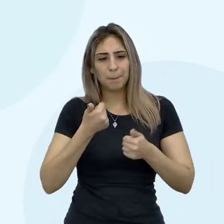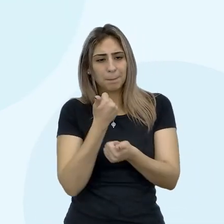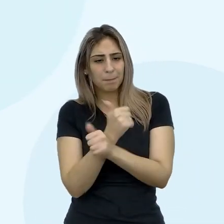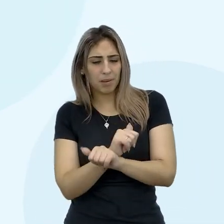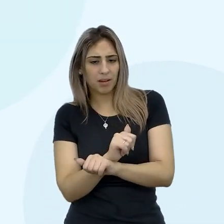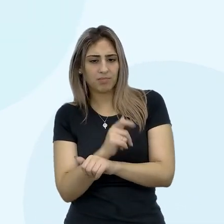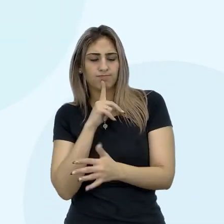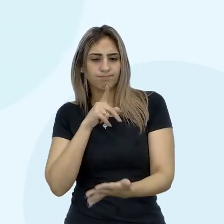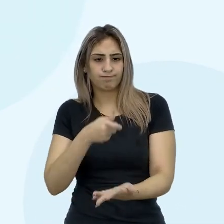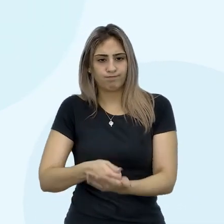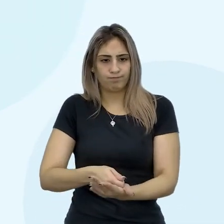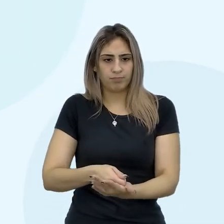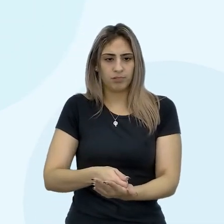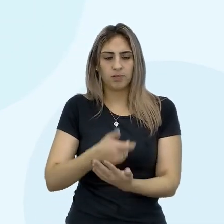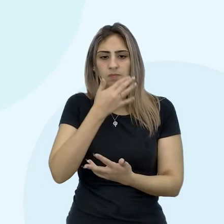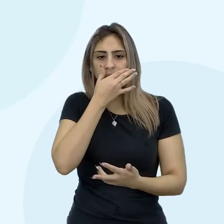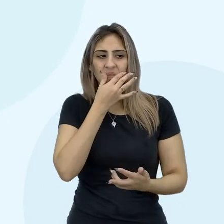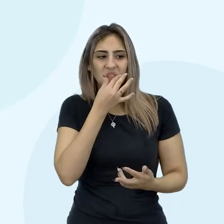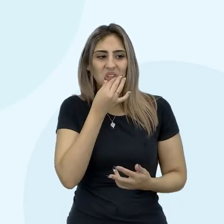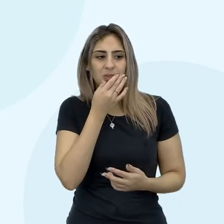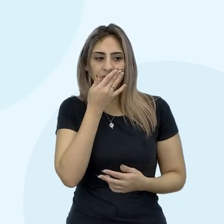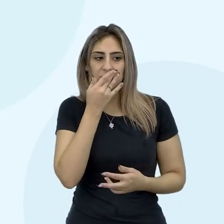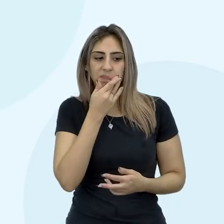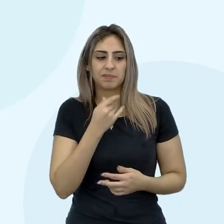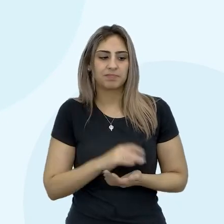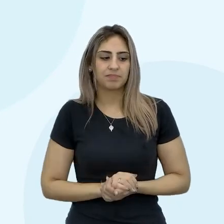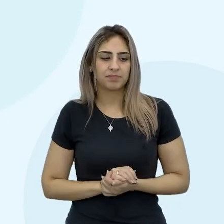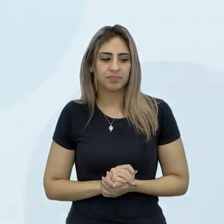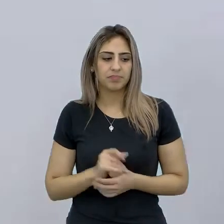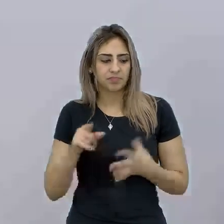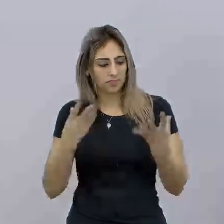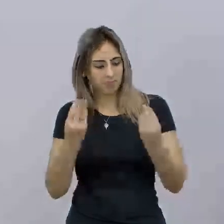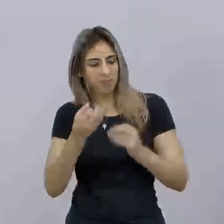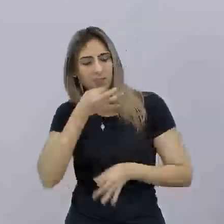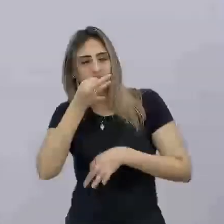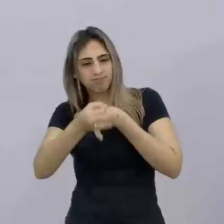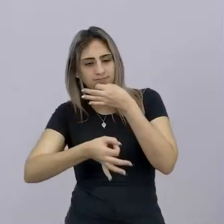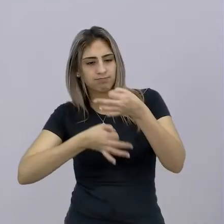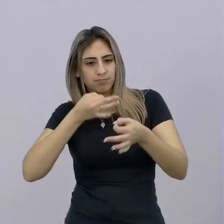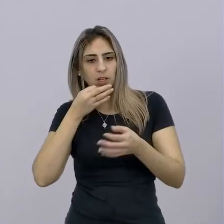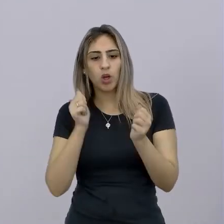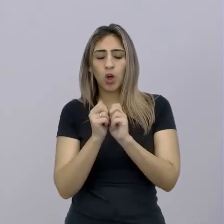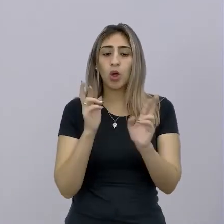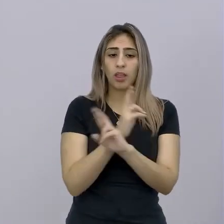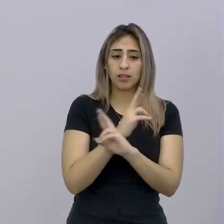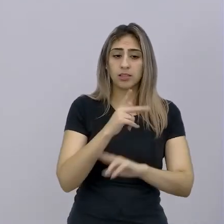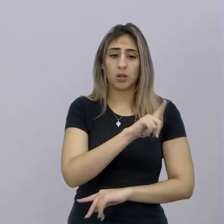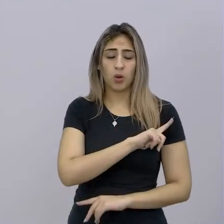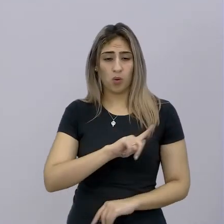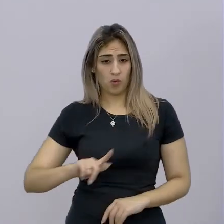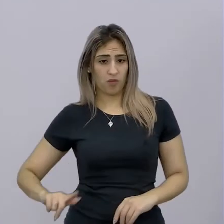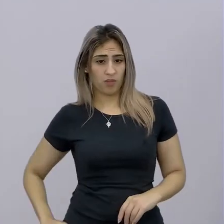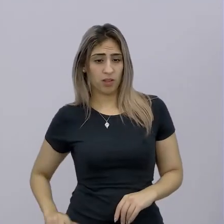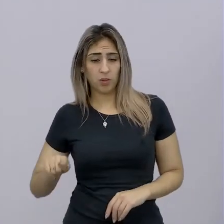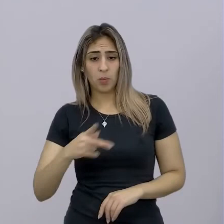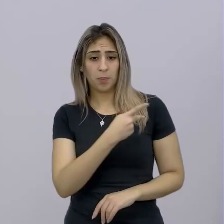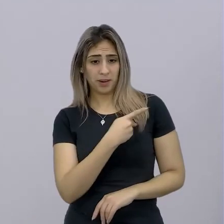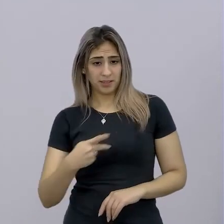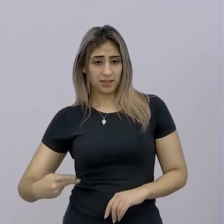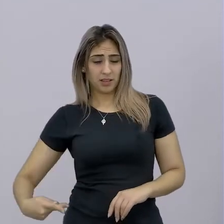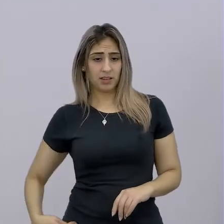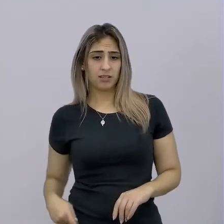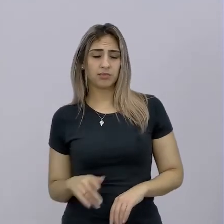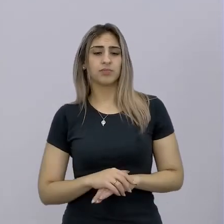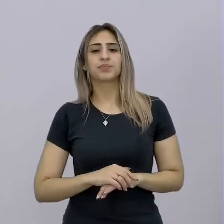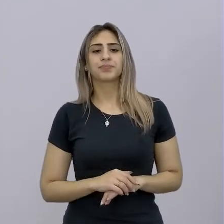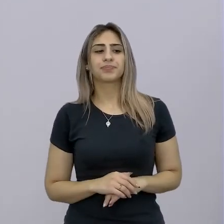paralisia decisória. Então, uma questão que é bastante criticada com relação à governabilidade do presidente é o fato de que,